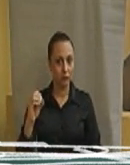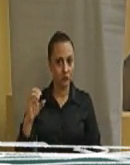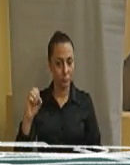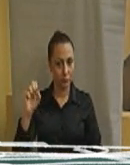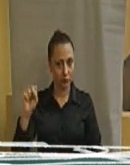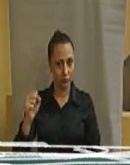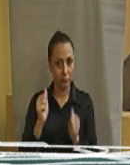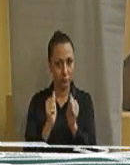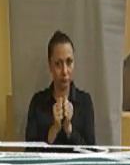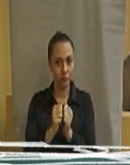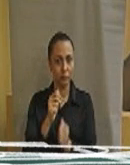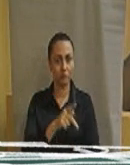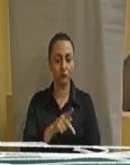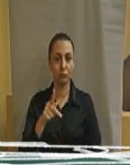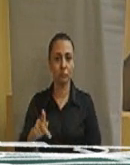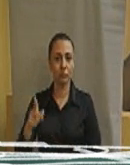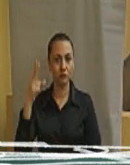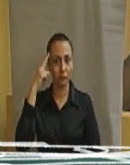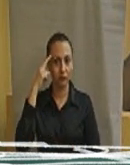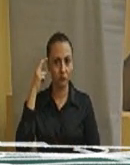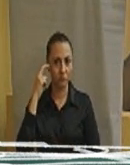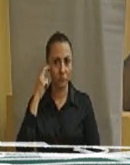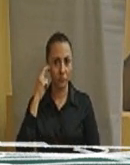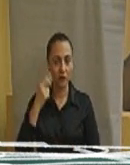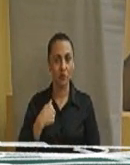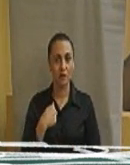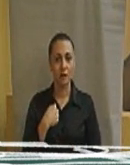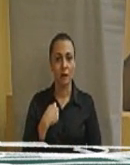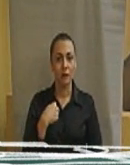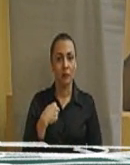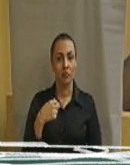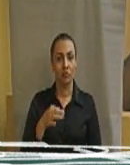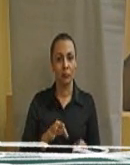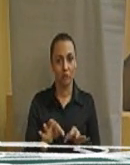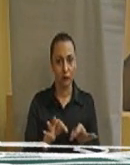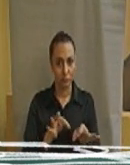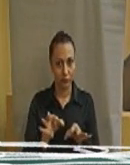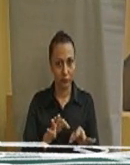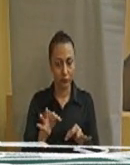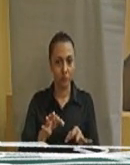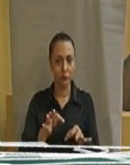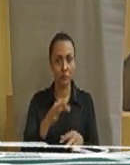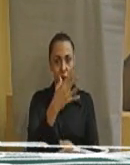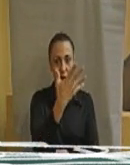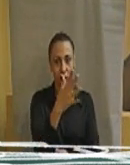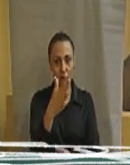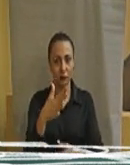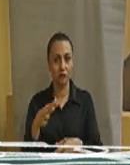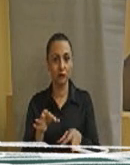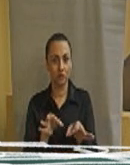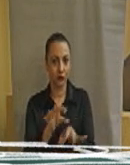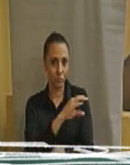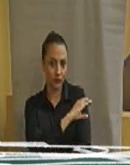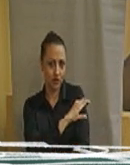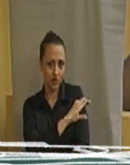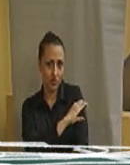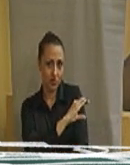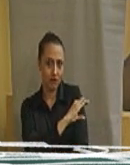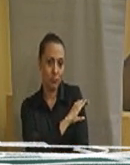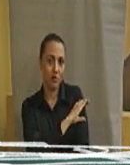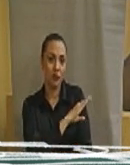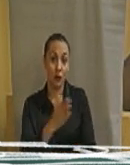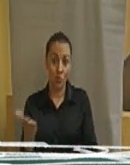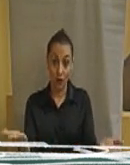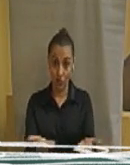Joelson. Fui coordenadora da gestão ambiental, fui diretora da Faculdade de Ciências Biológicas e Ambientais e,